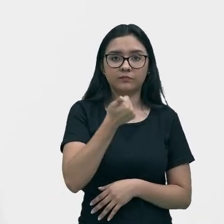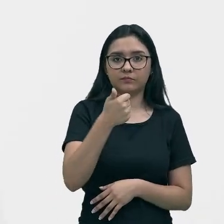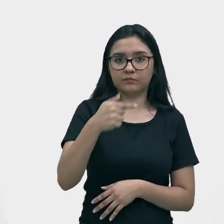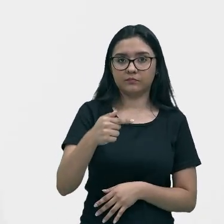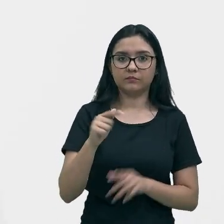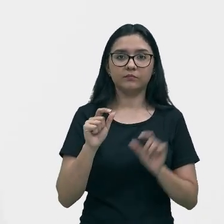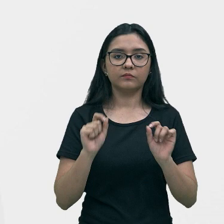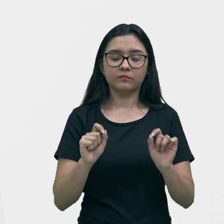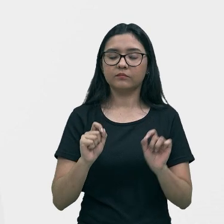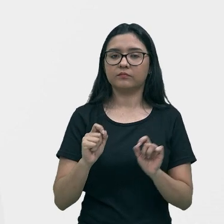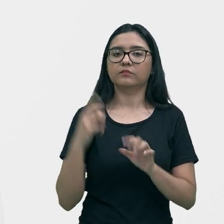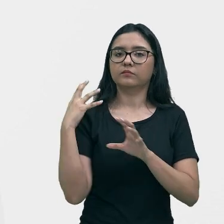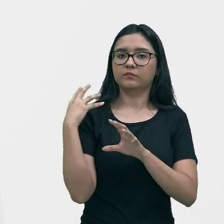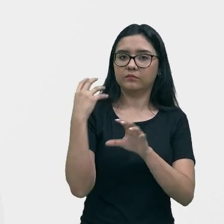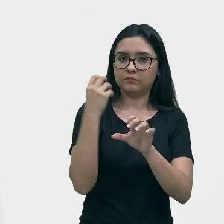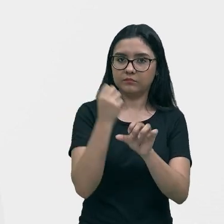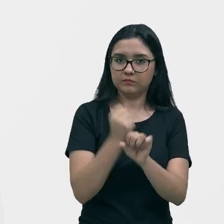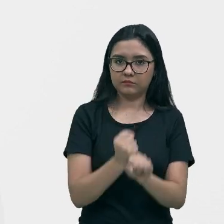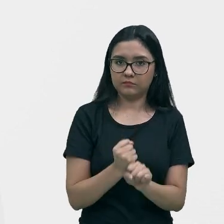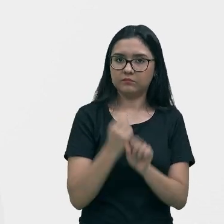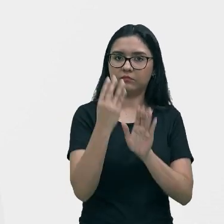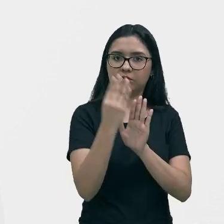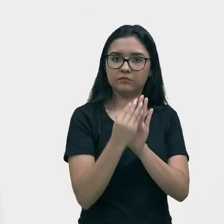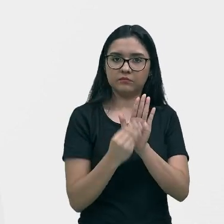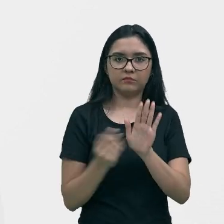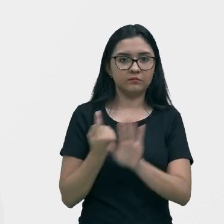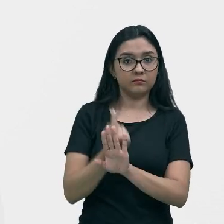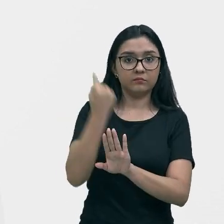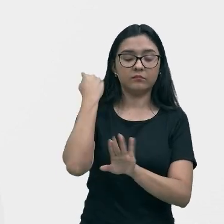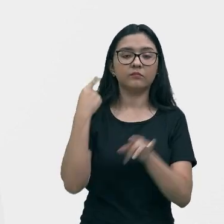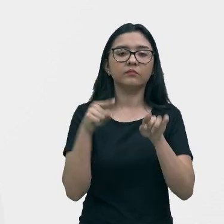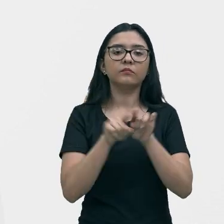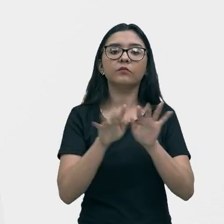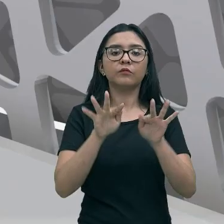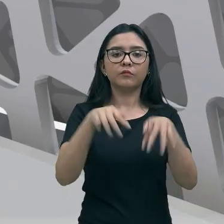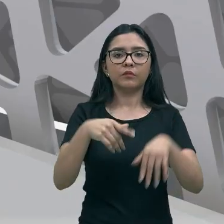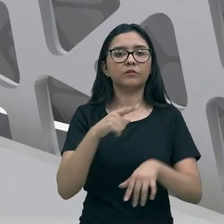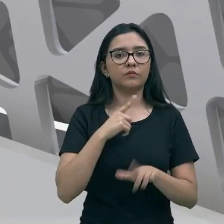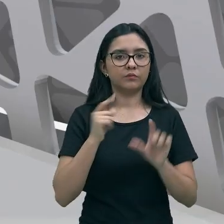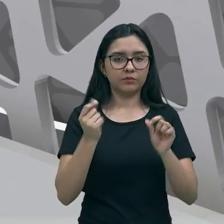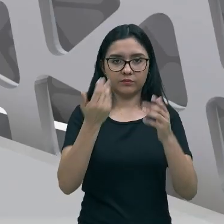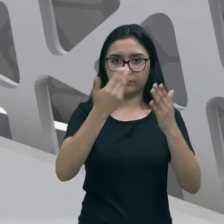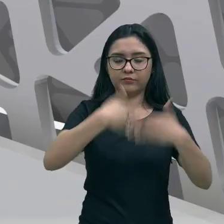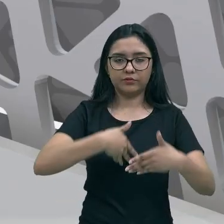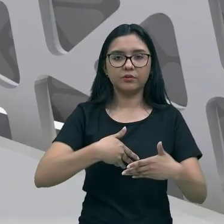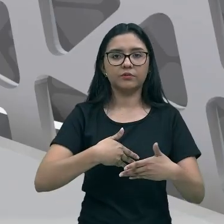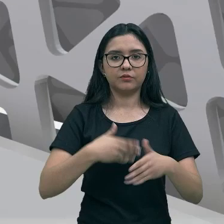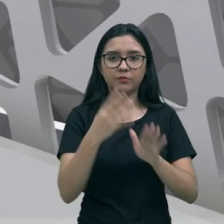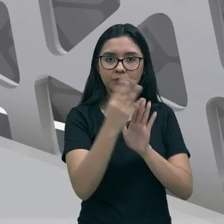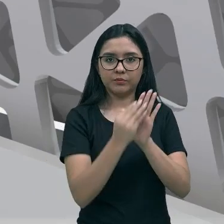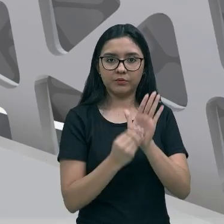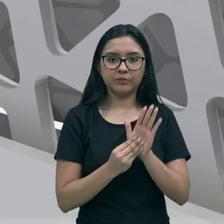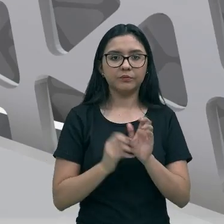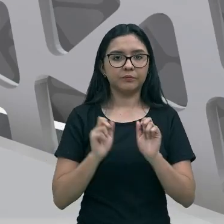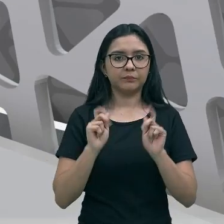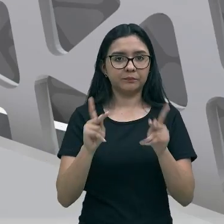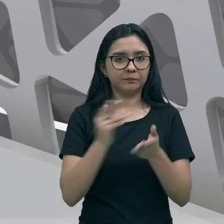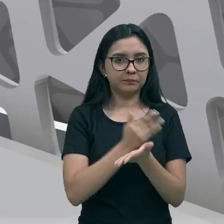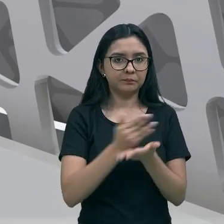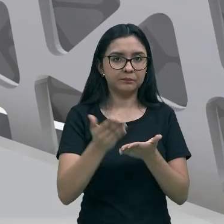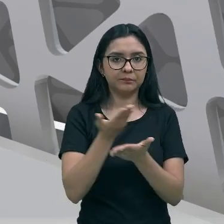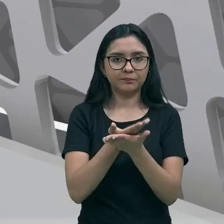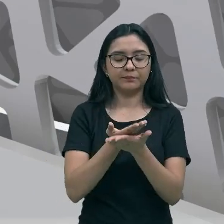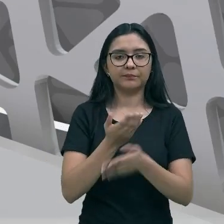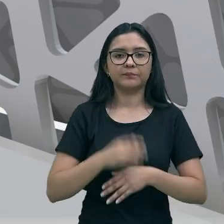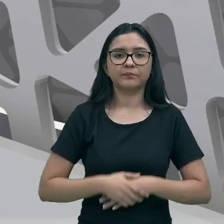então a revisão dos conteúdos da unidade número 1 e ao final a avaliação desses conteúdos. Então vamos lá dar início à